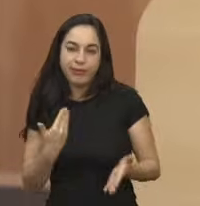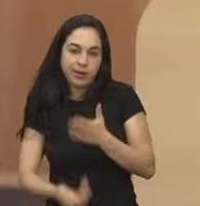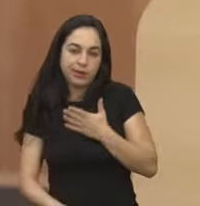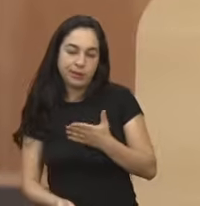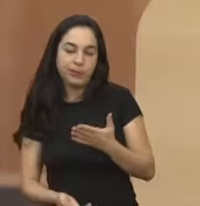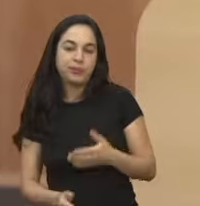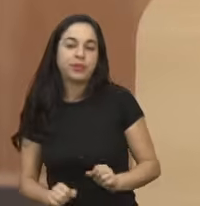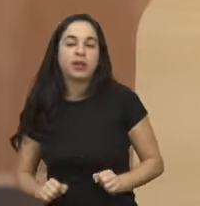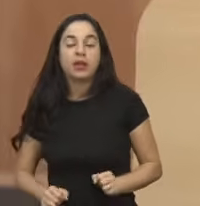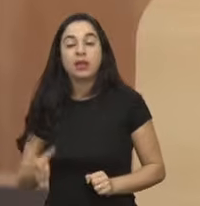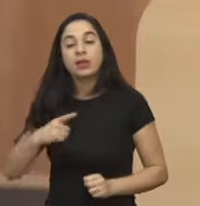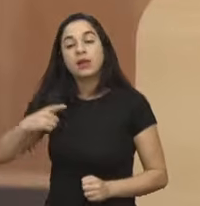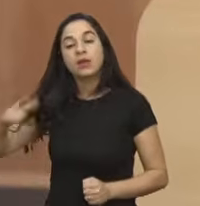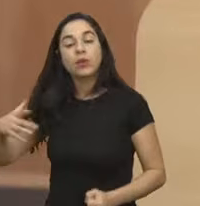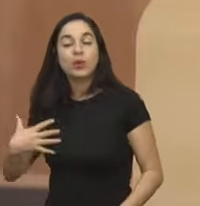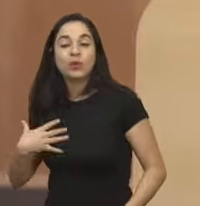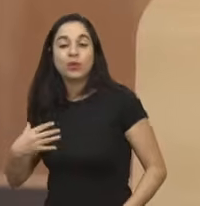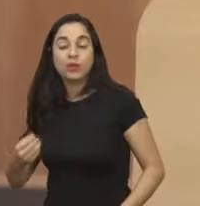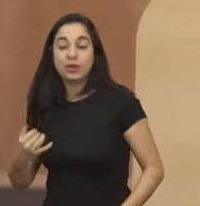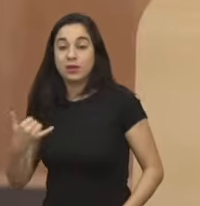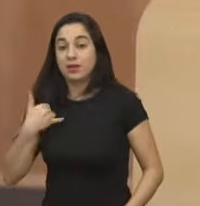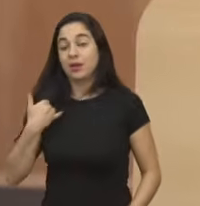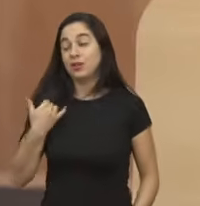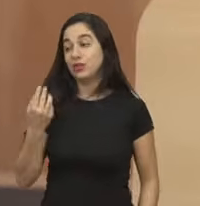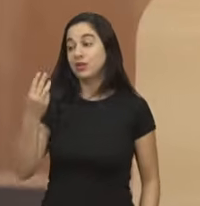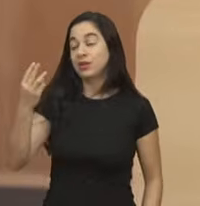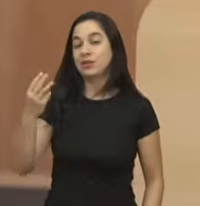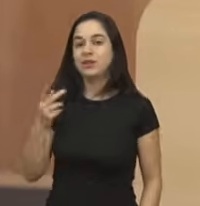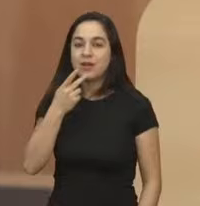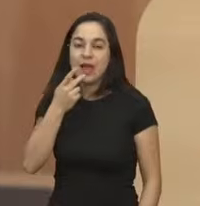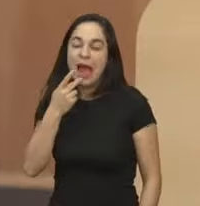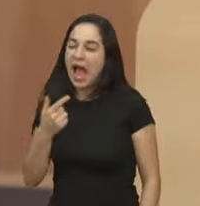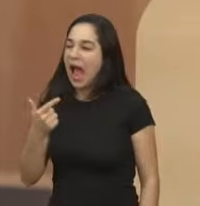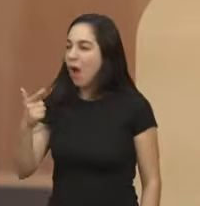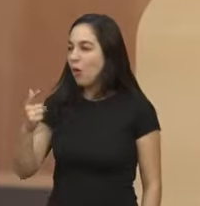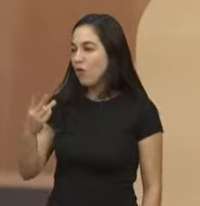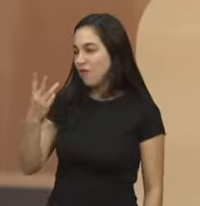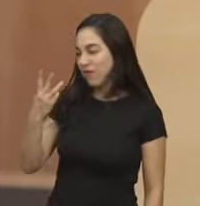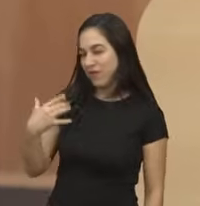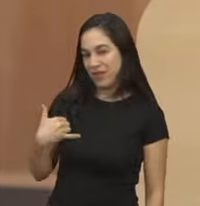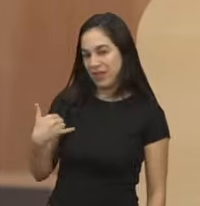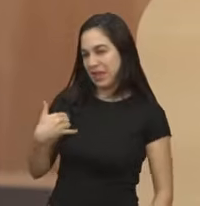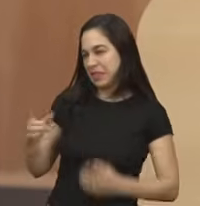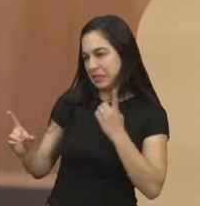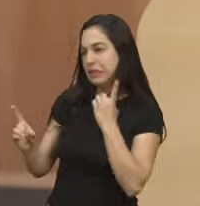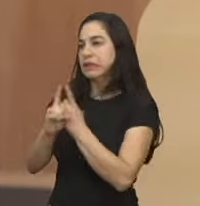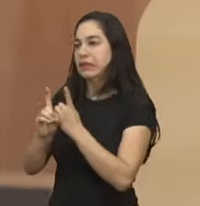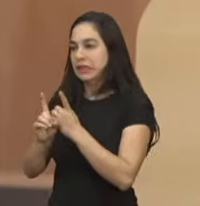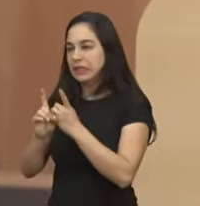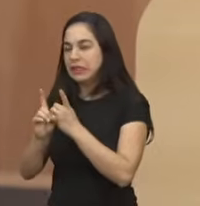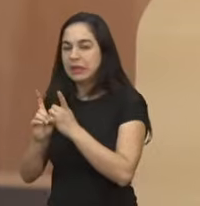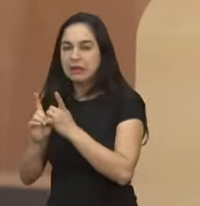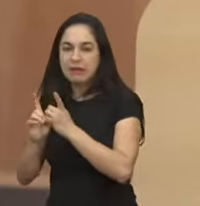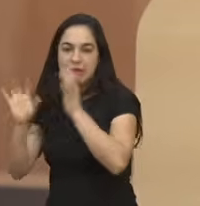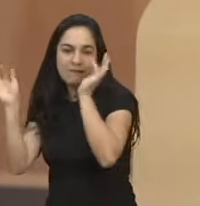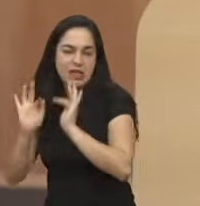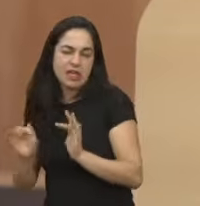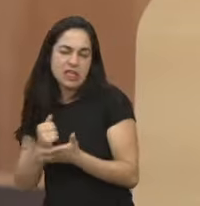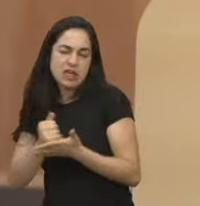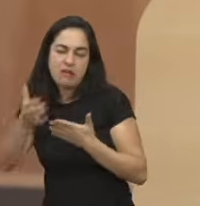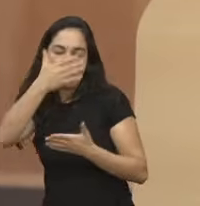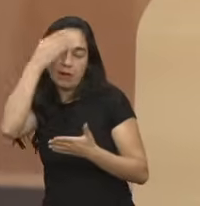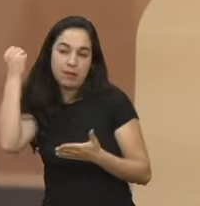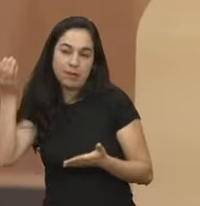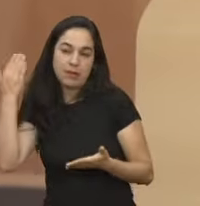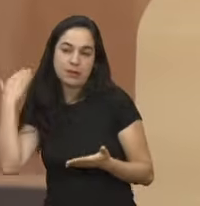quando você tiver outro, você vai descobrir alegria de novo. Não é tão real assim, não é tão verdadeiro. Ela sofria por aquele há 5